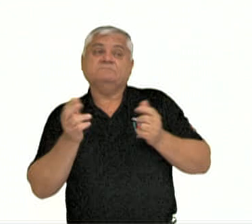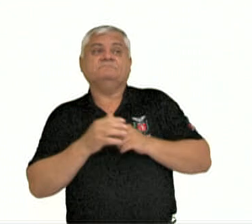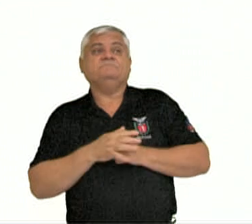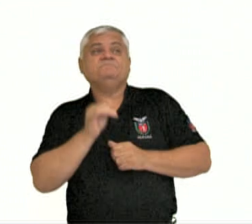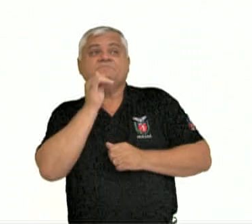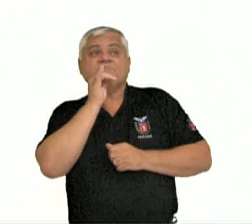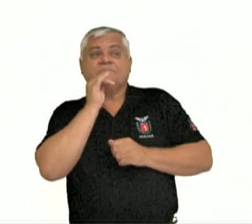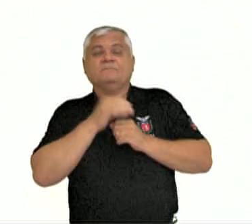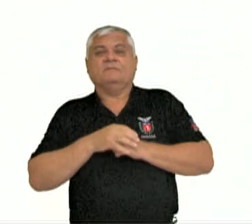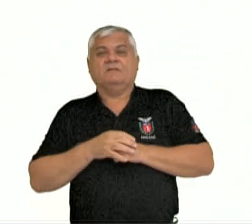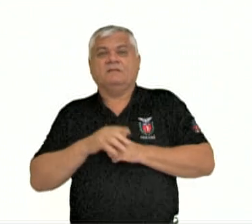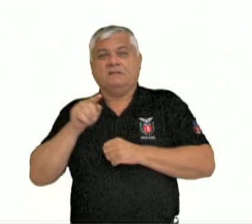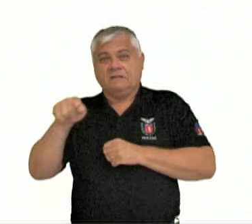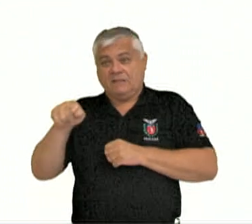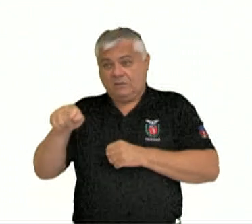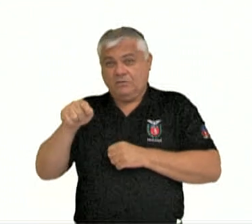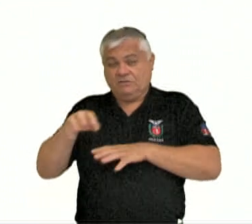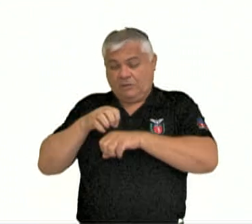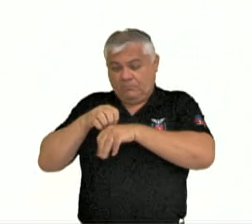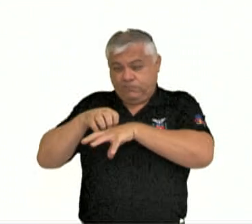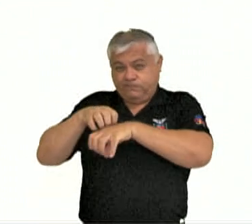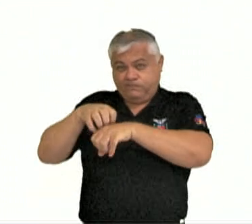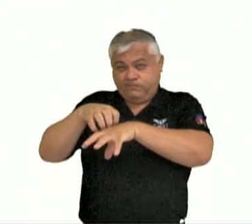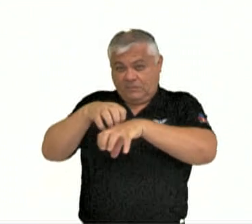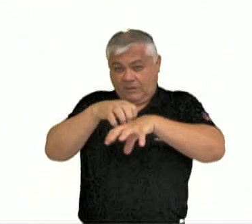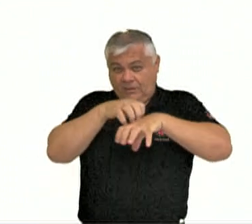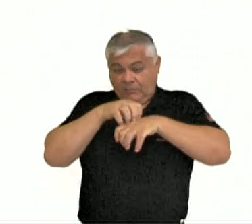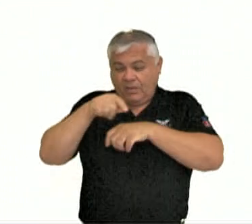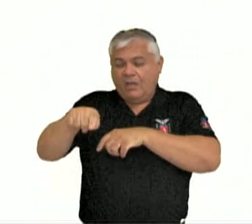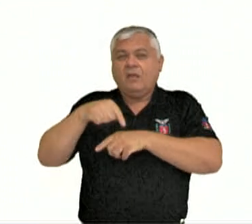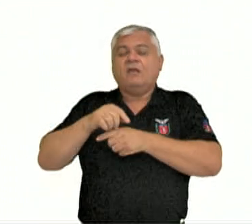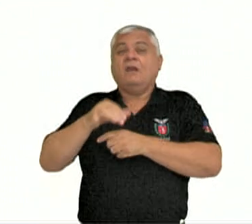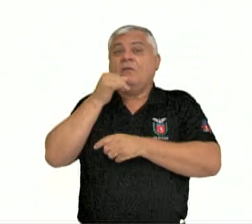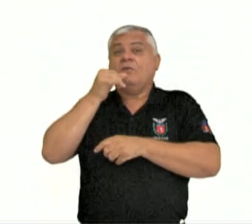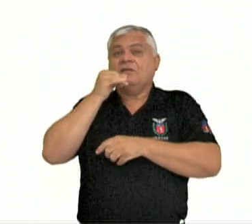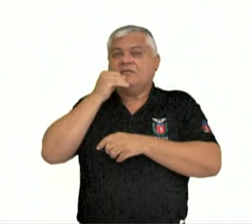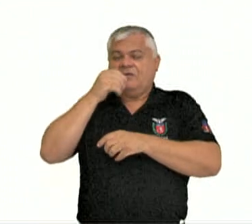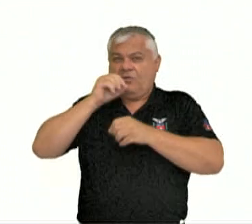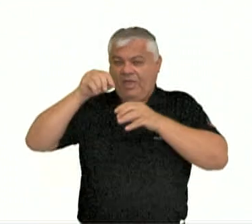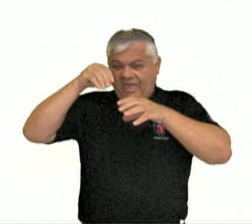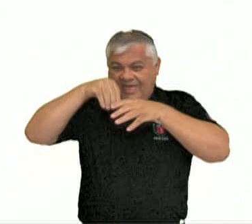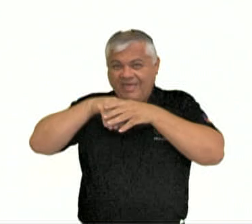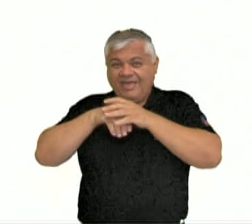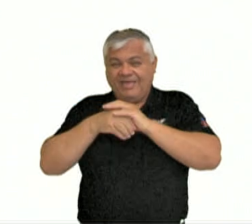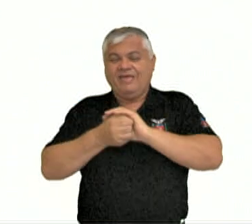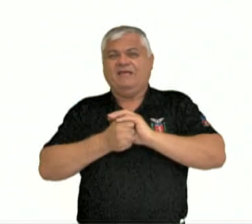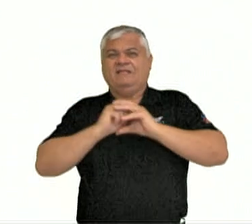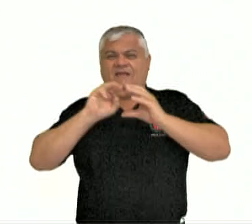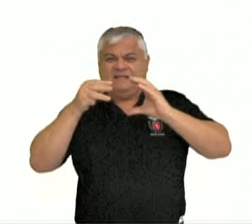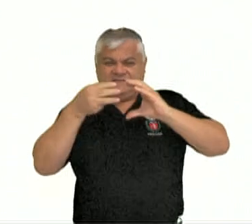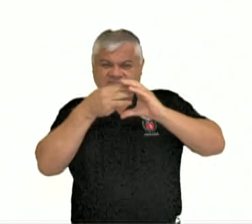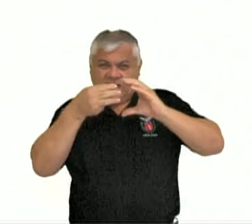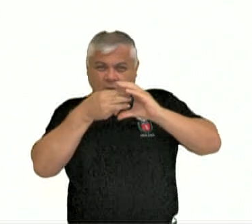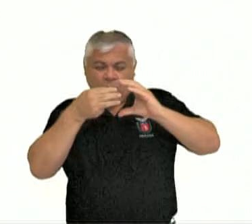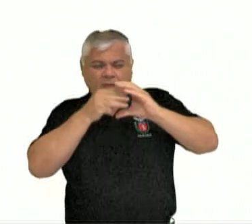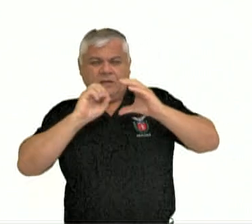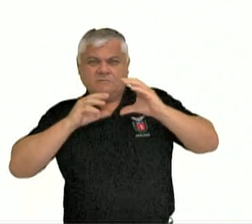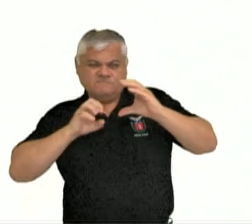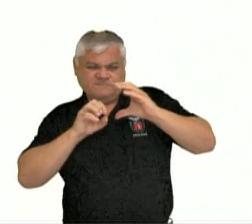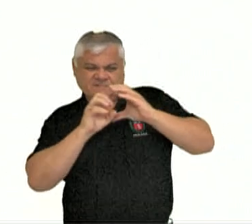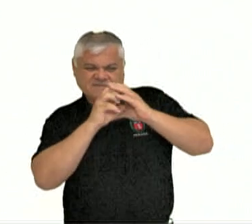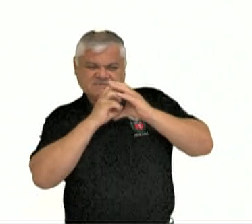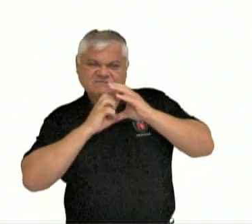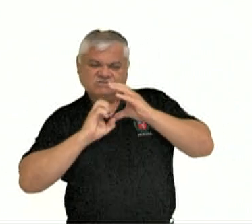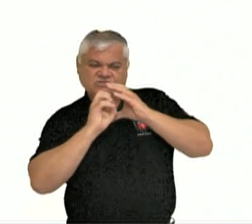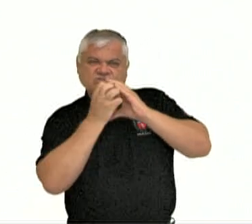né, os cistos do protozoário entamoeba histolítica aderem às células epiteliais do cólon e realizam a invasão